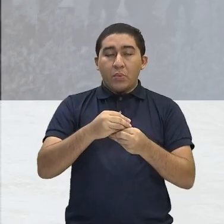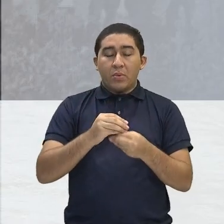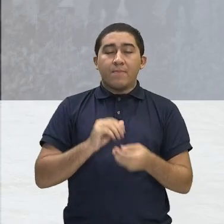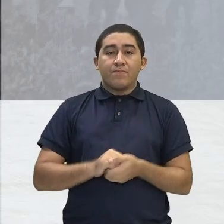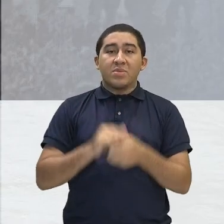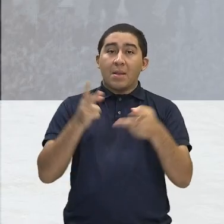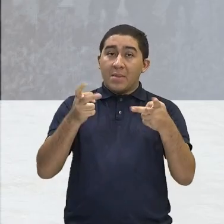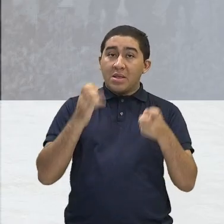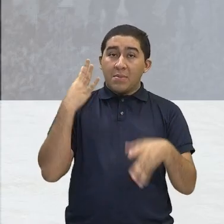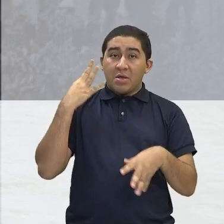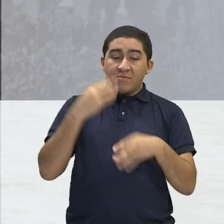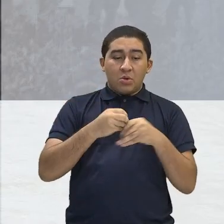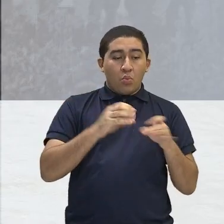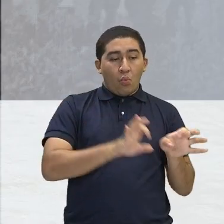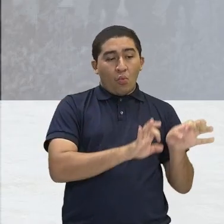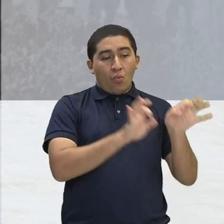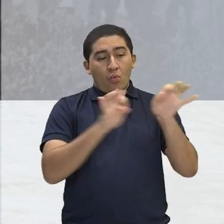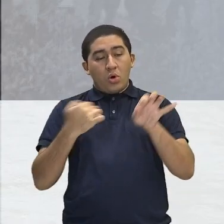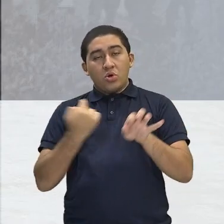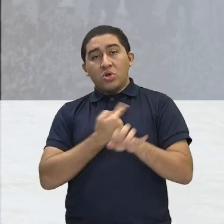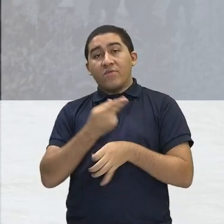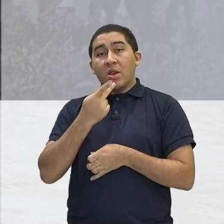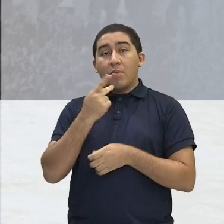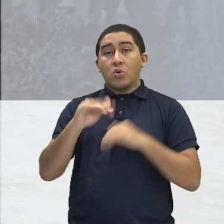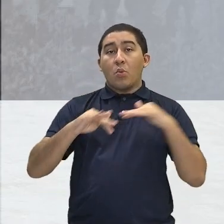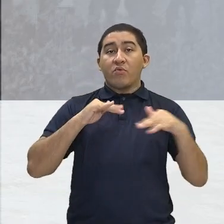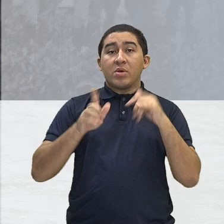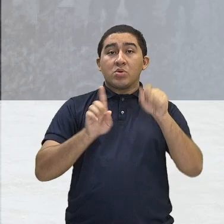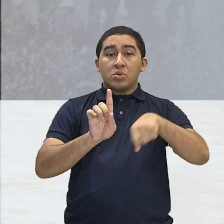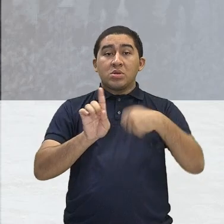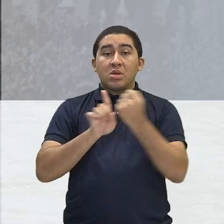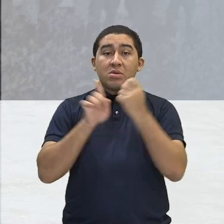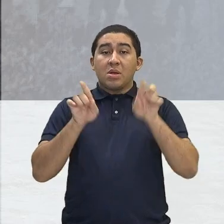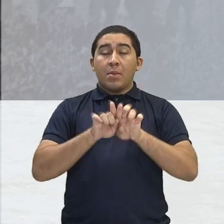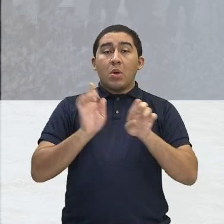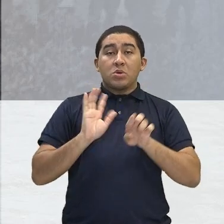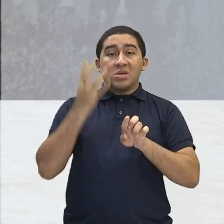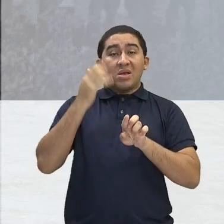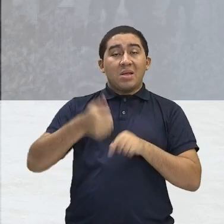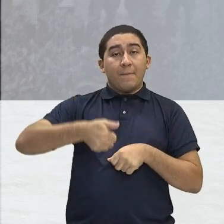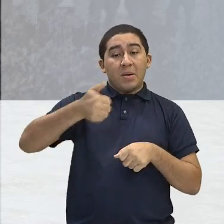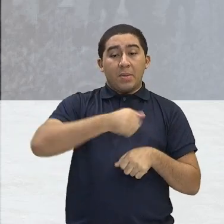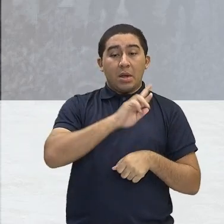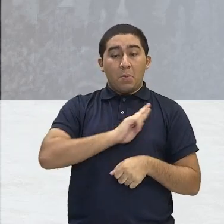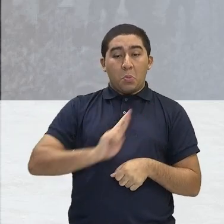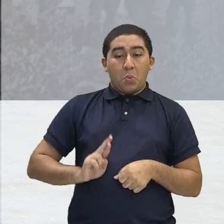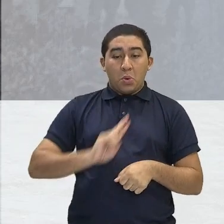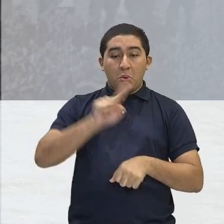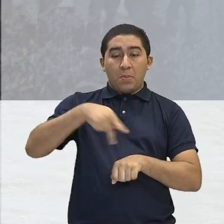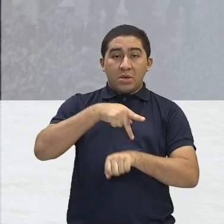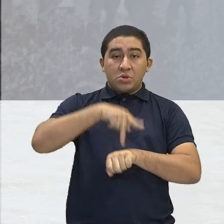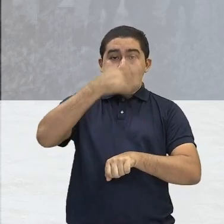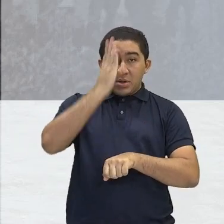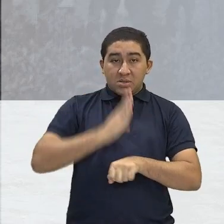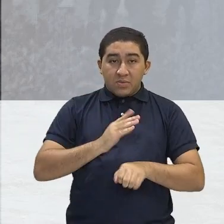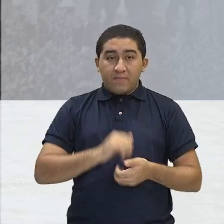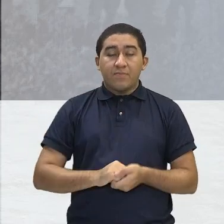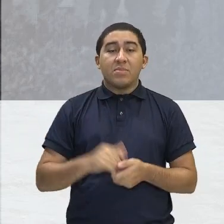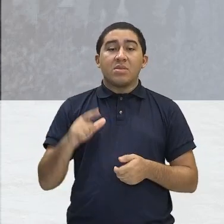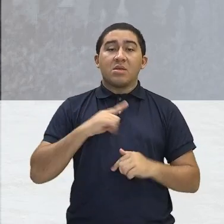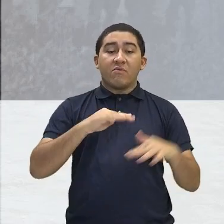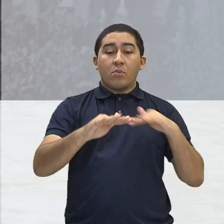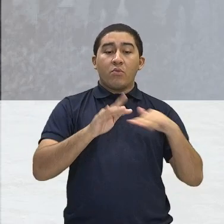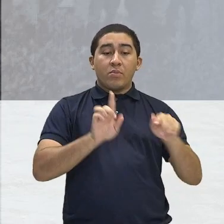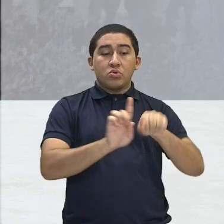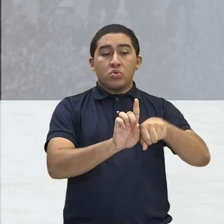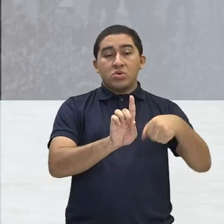desta revisão, que nós falamos sobre movimentos sociais que aconteceram na Primeira República do Brasil. Então, houve movimentos